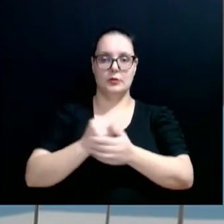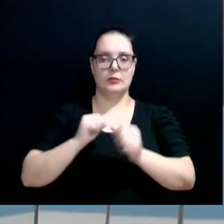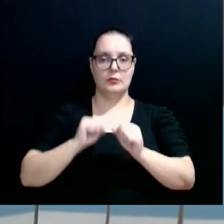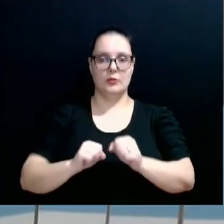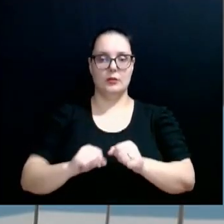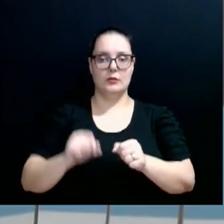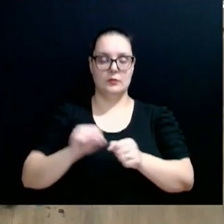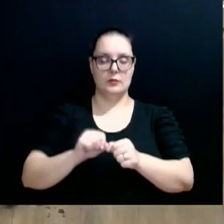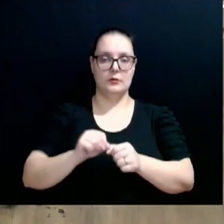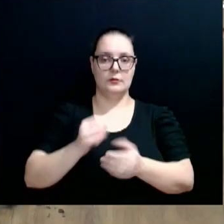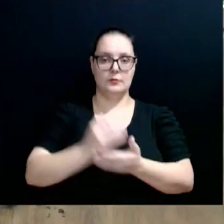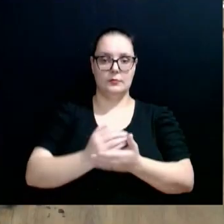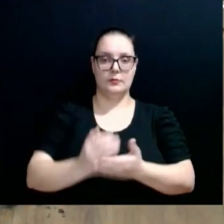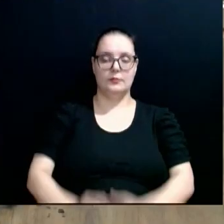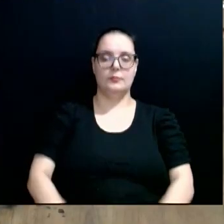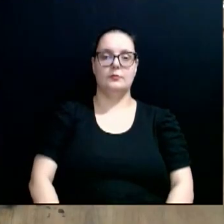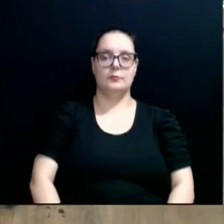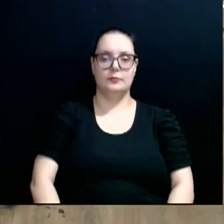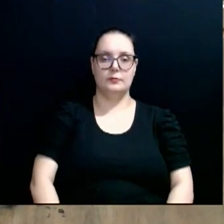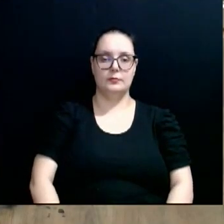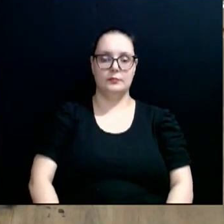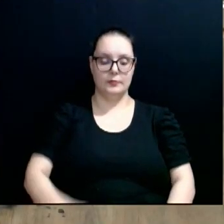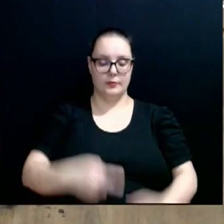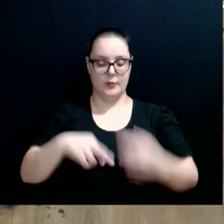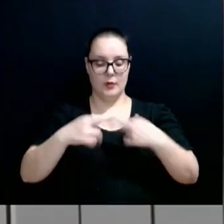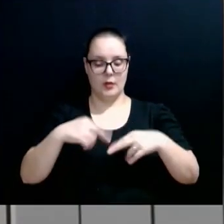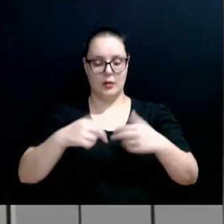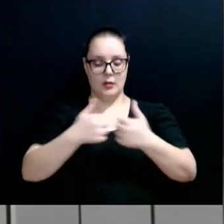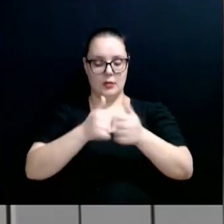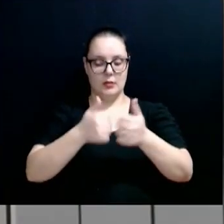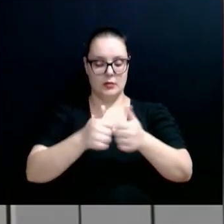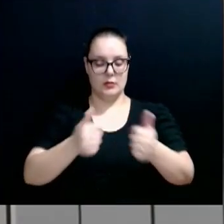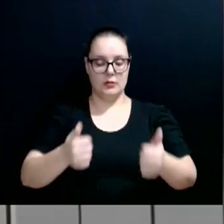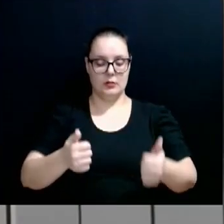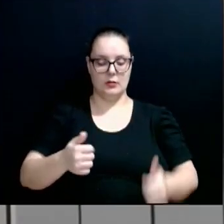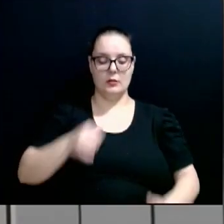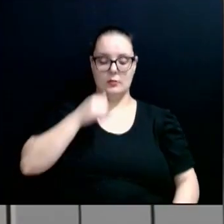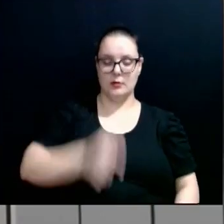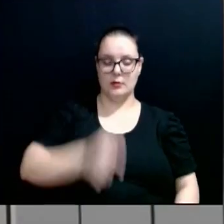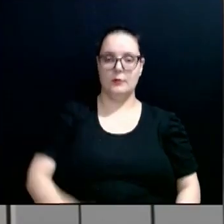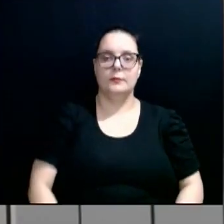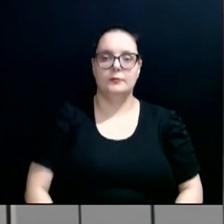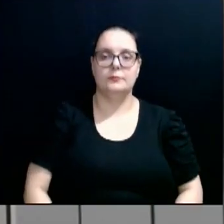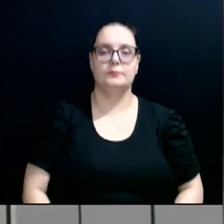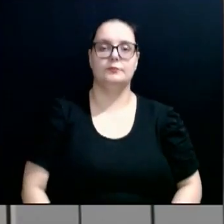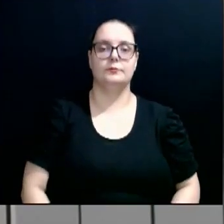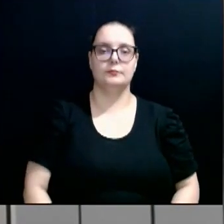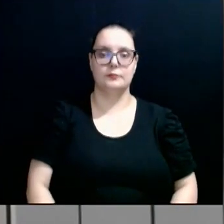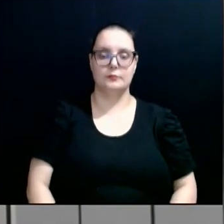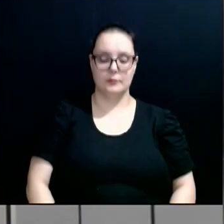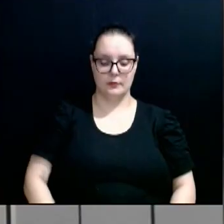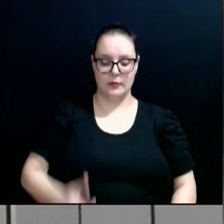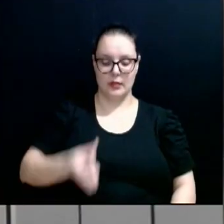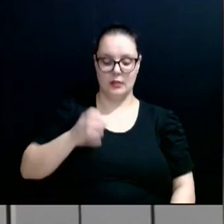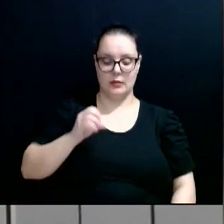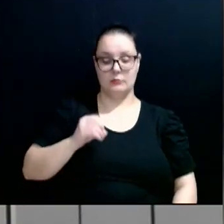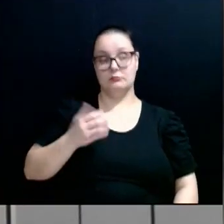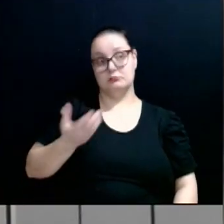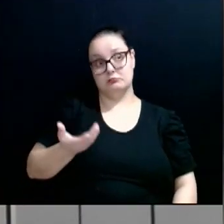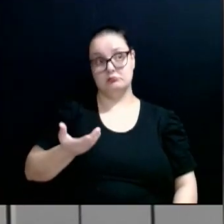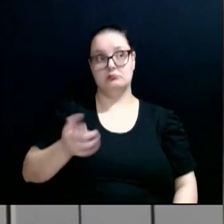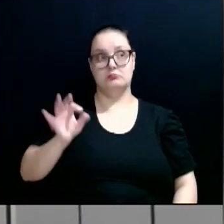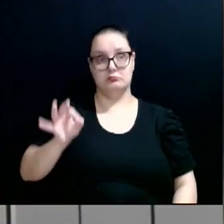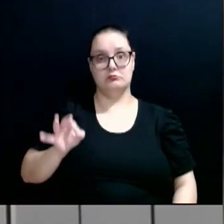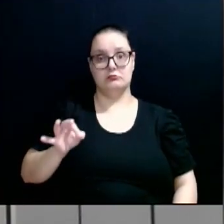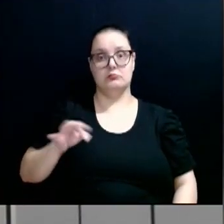Sobre essa questão dos ônibus elétricos, né? 60 então, né? Eu acho que é uma tendência mundial, acho que eu posso falar sobre isso.